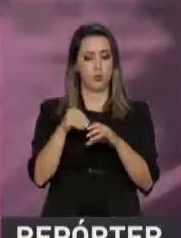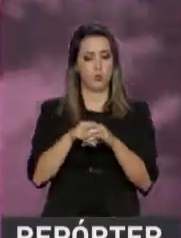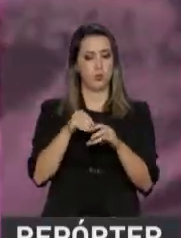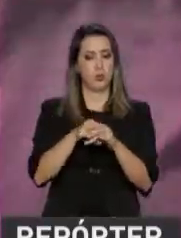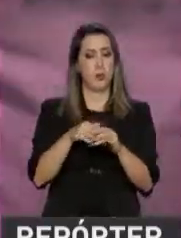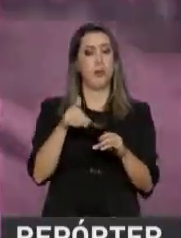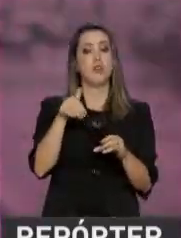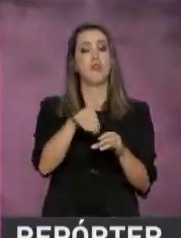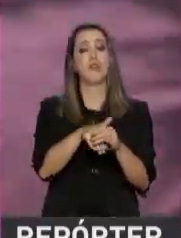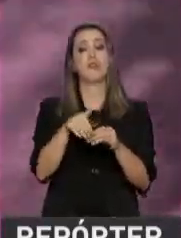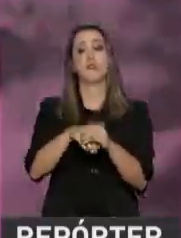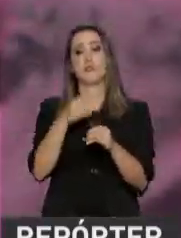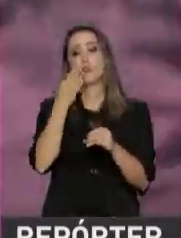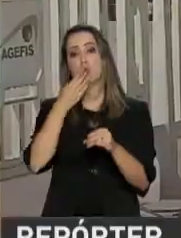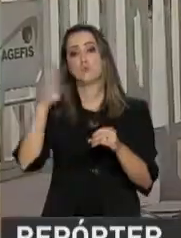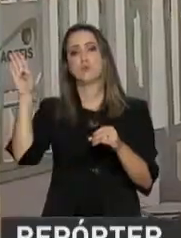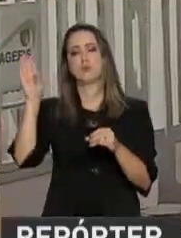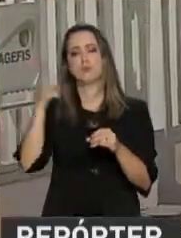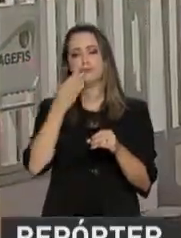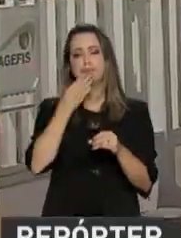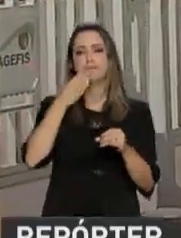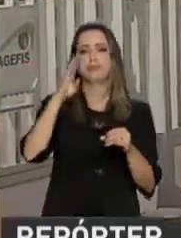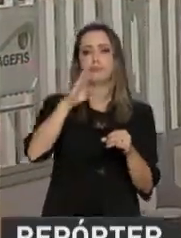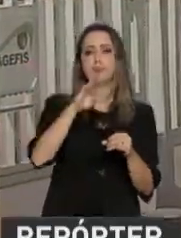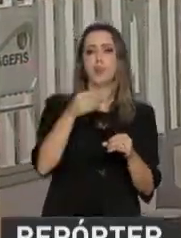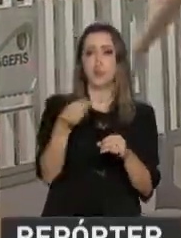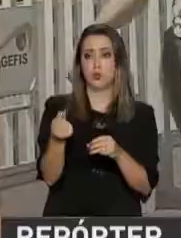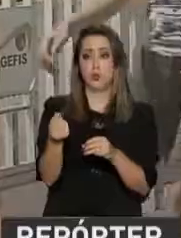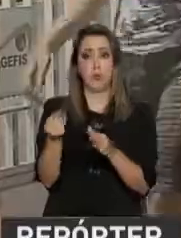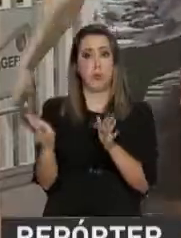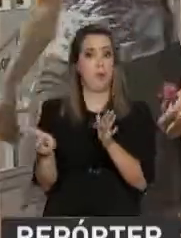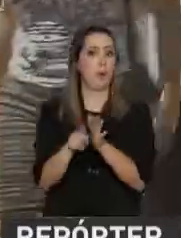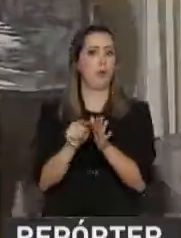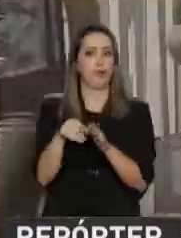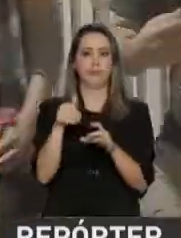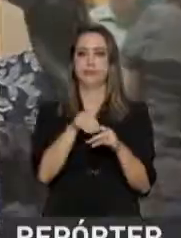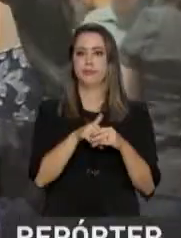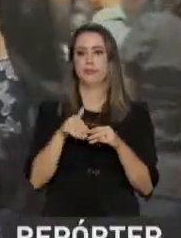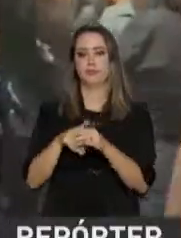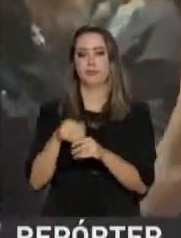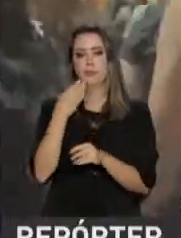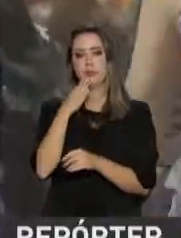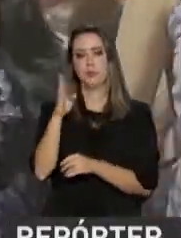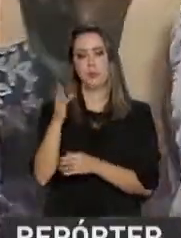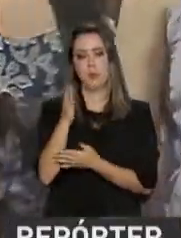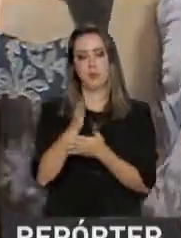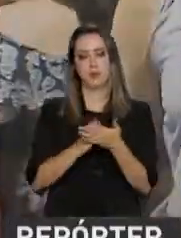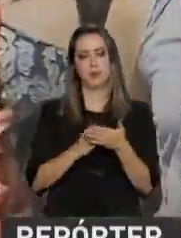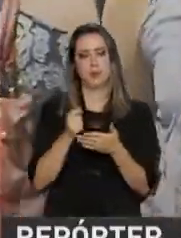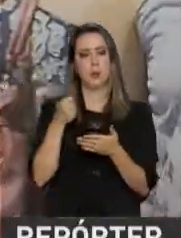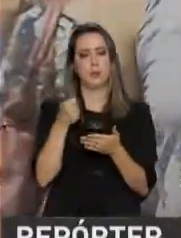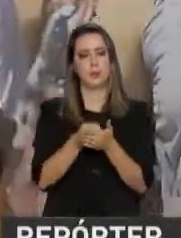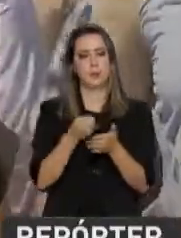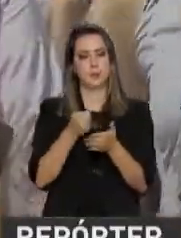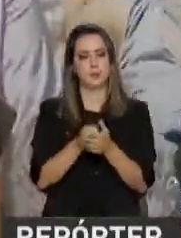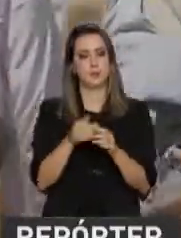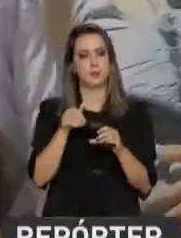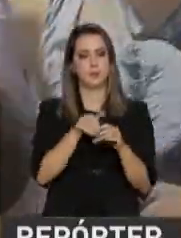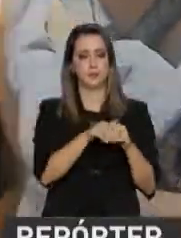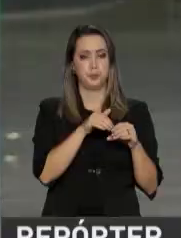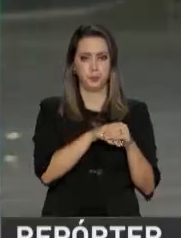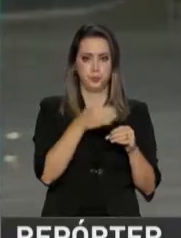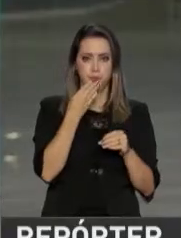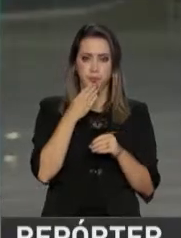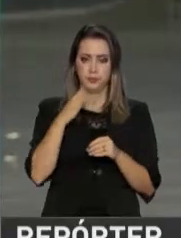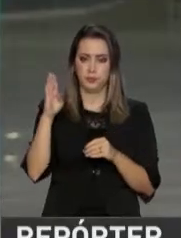aprovada no ano passado esses recursos se destinam ao custeio de parte das campanhas para as eleições gerais de outubro